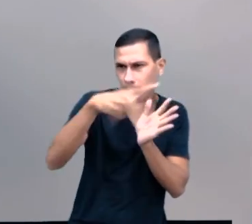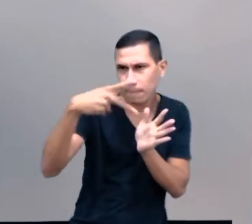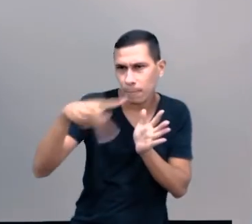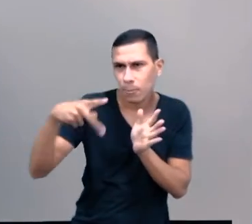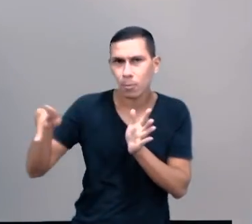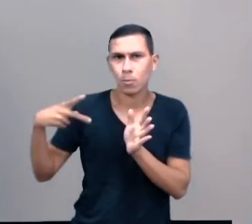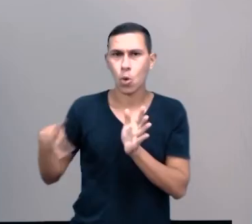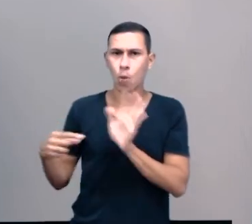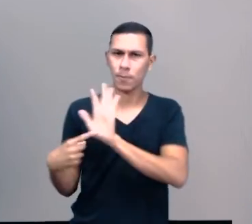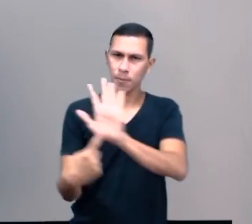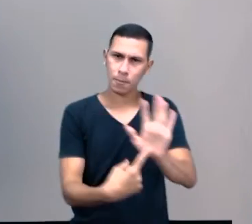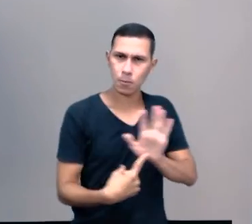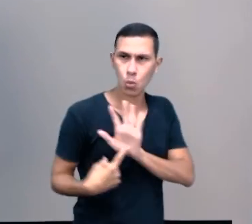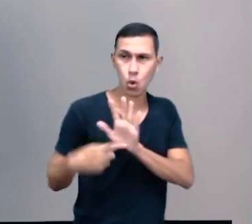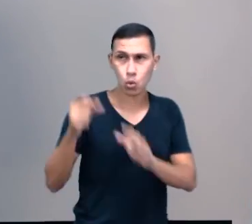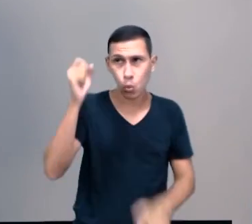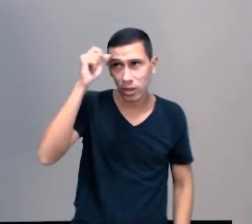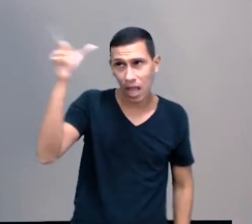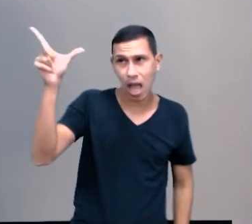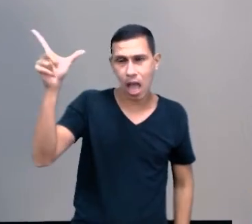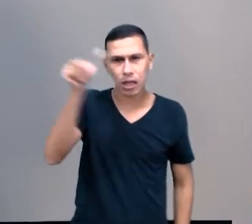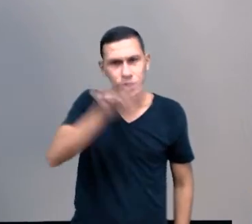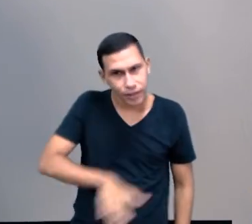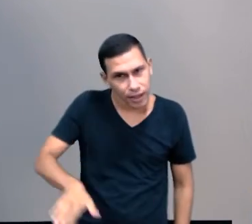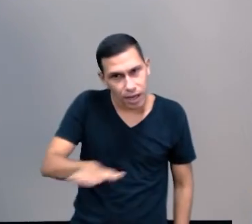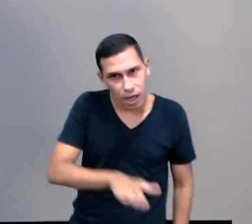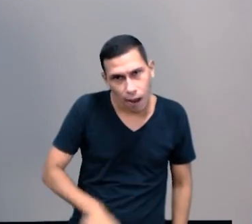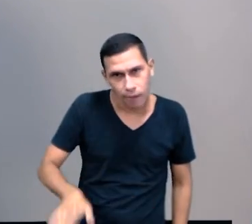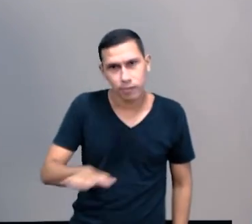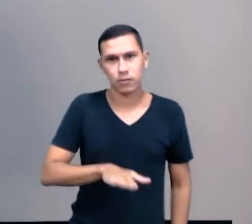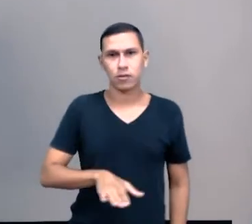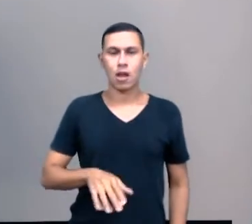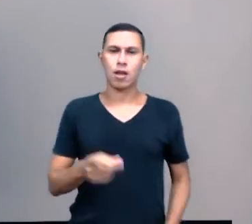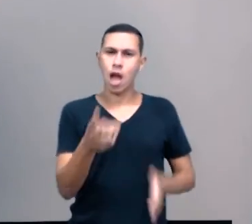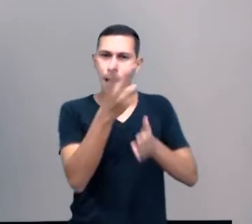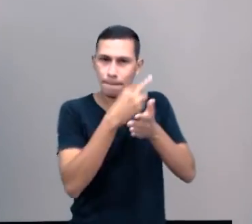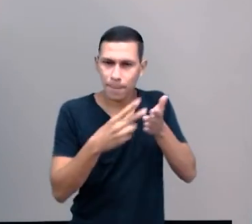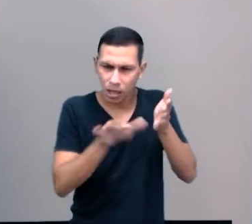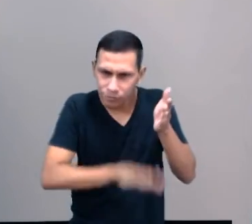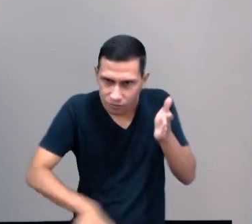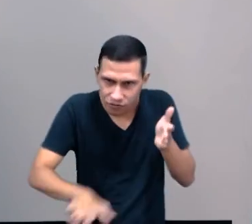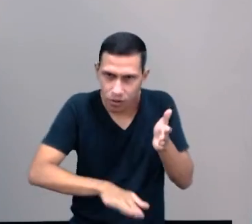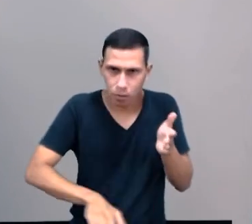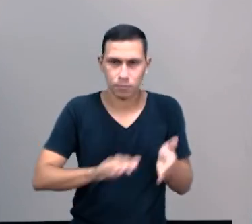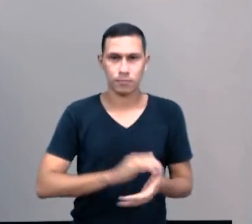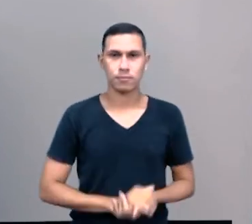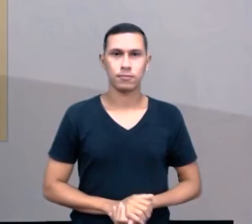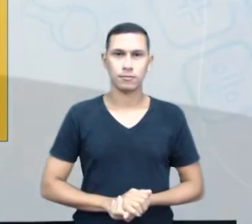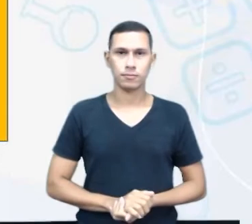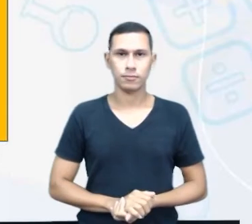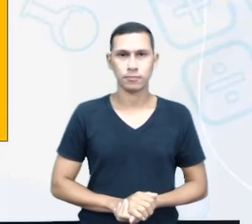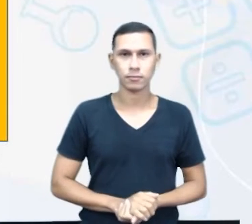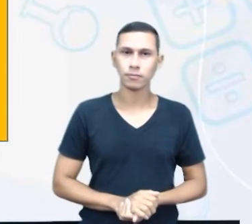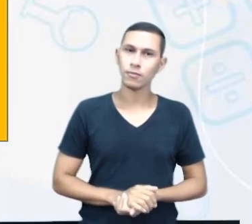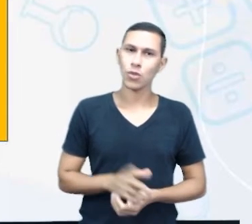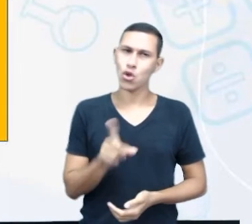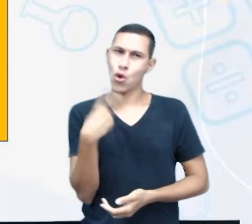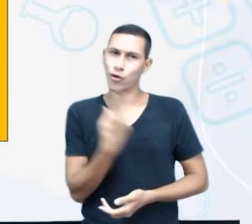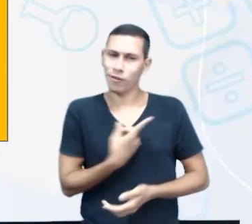elas geralmente transmitem uma ideia mais infantil à imagem, ao desenho. E